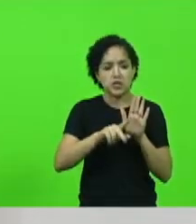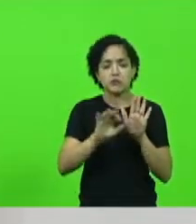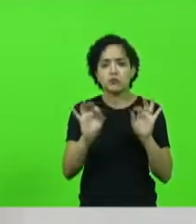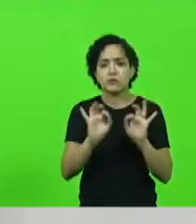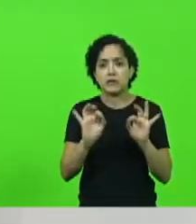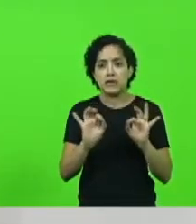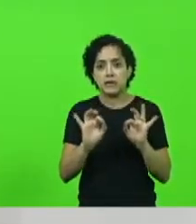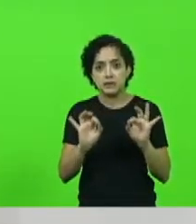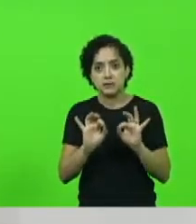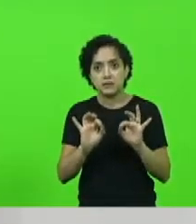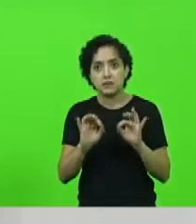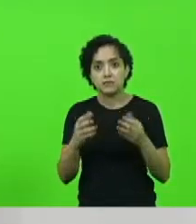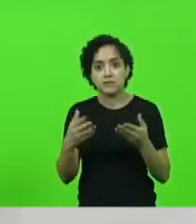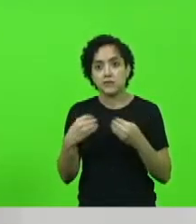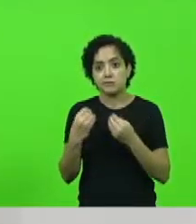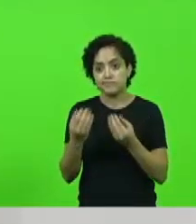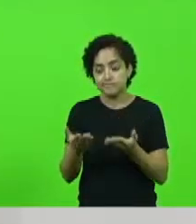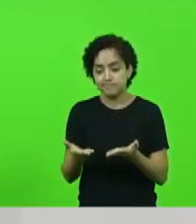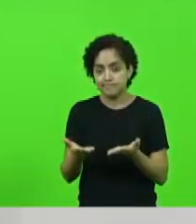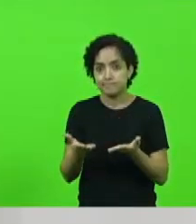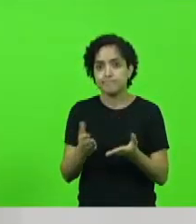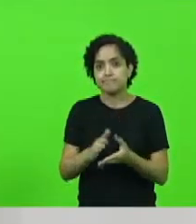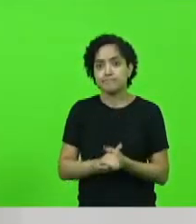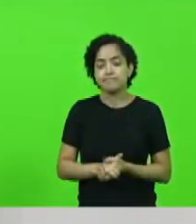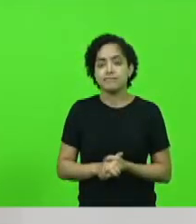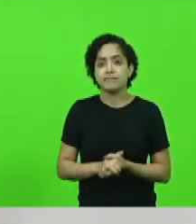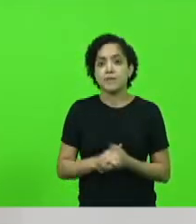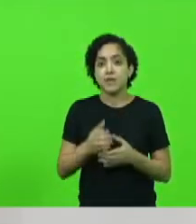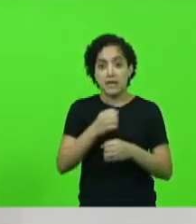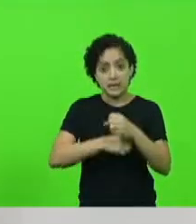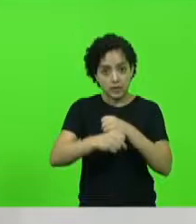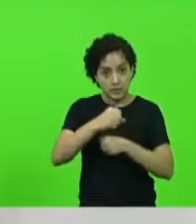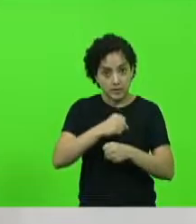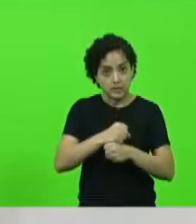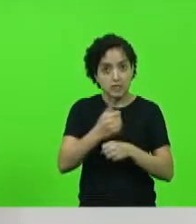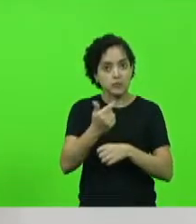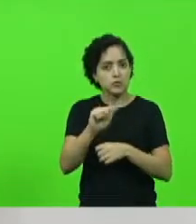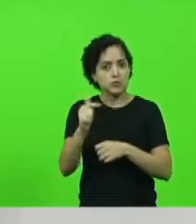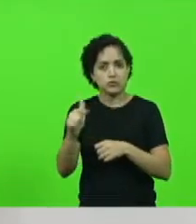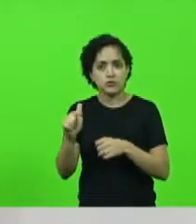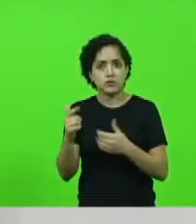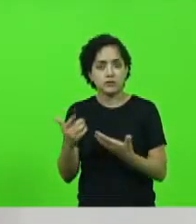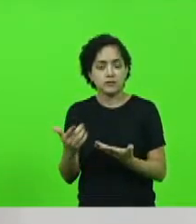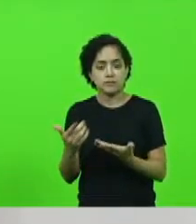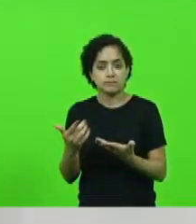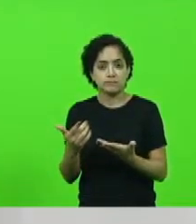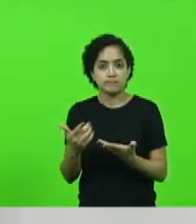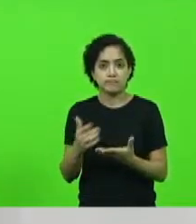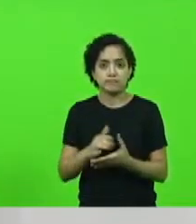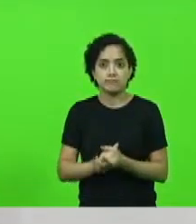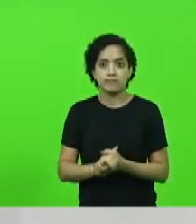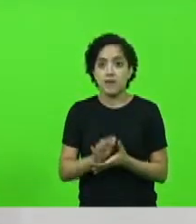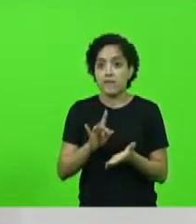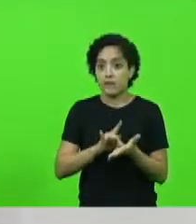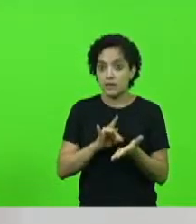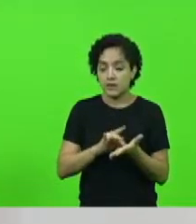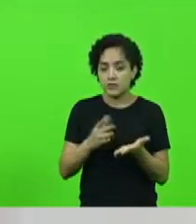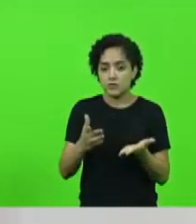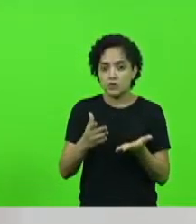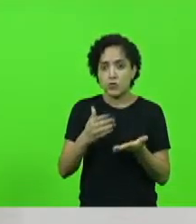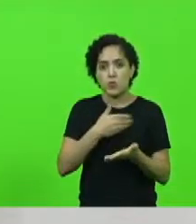toa que está entregando agora. Porque ano passado não tinha projeto, a verdade é essa. Um governo sem projeto.